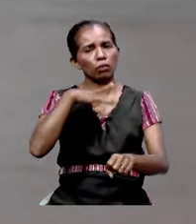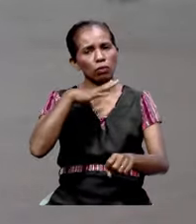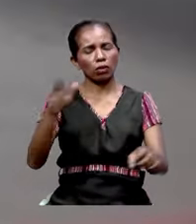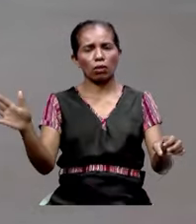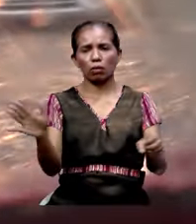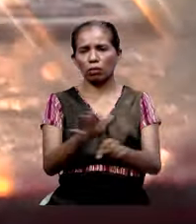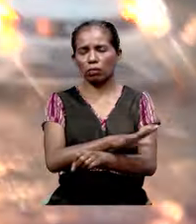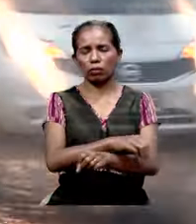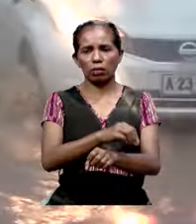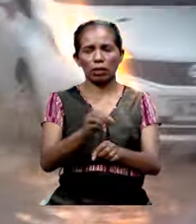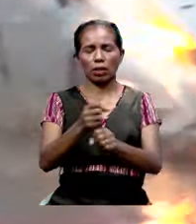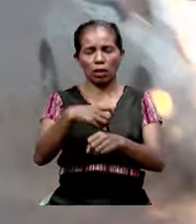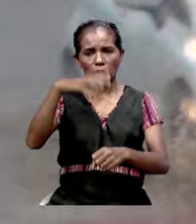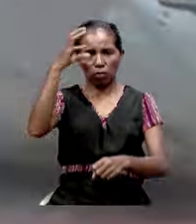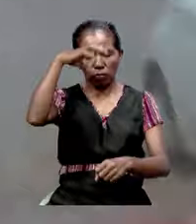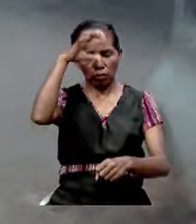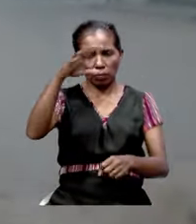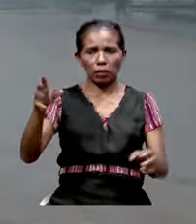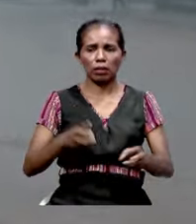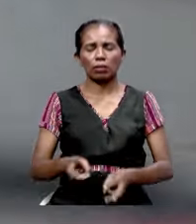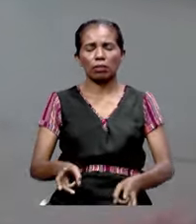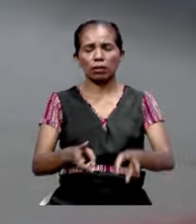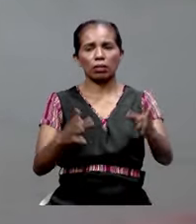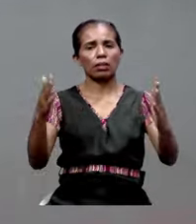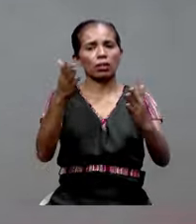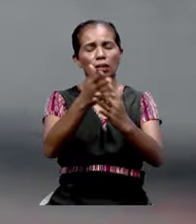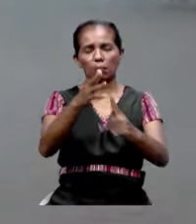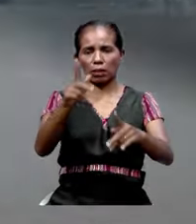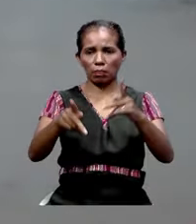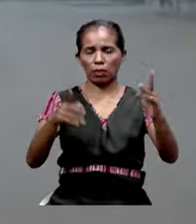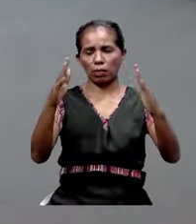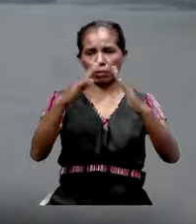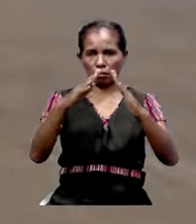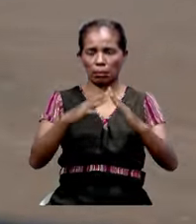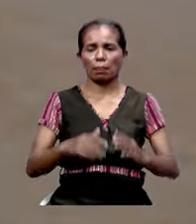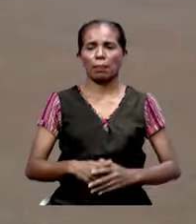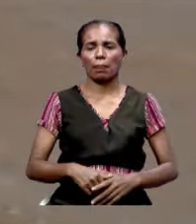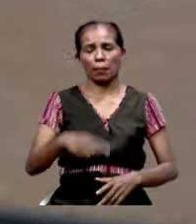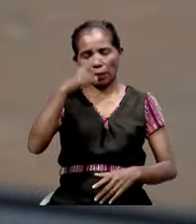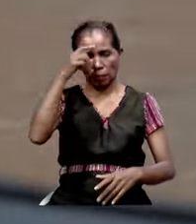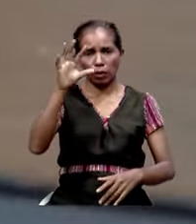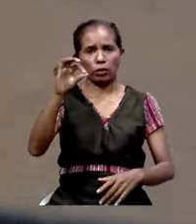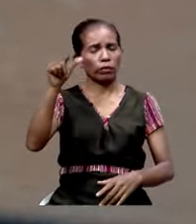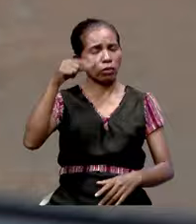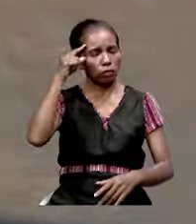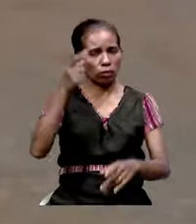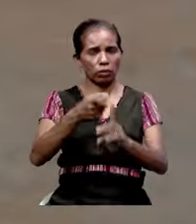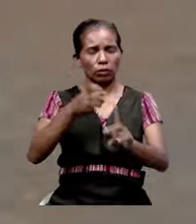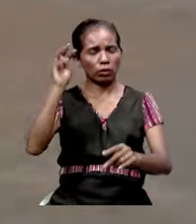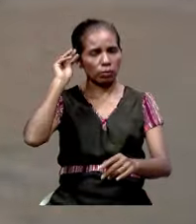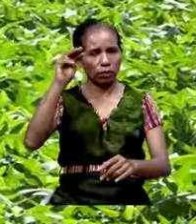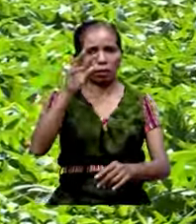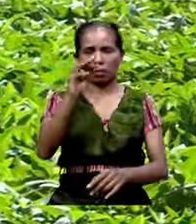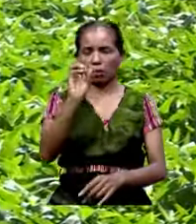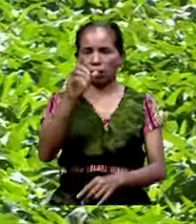ne halo udang ben halo ba estrada no ba comunidade sira ni hela fatin. Tamba ne nono governo lihusi ministro obras